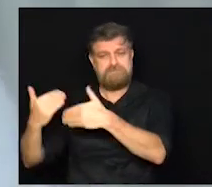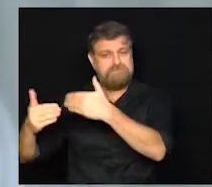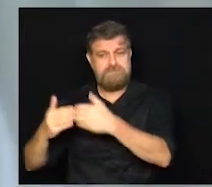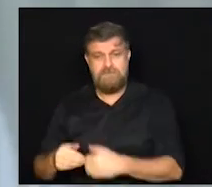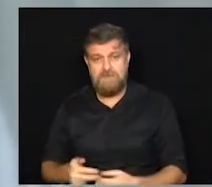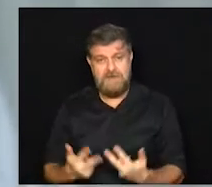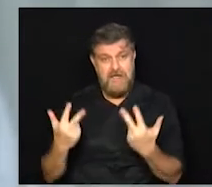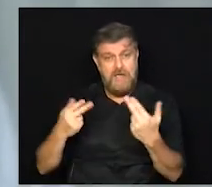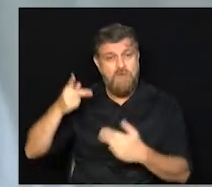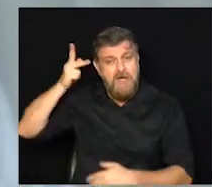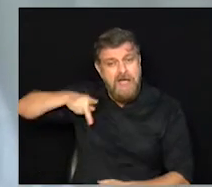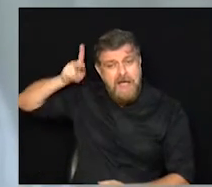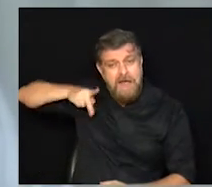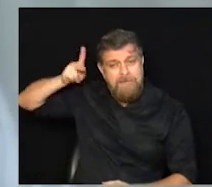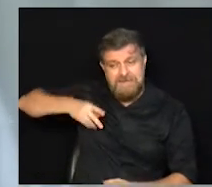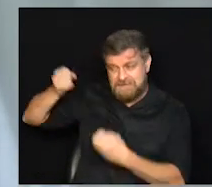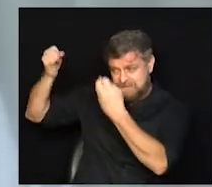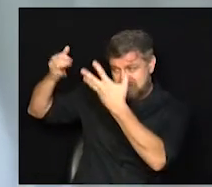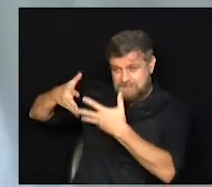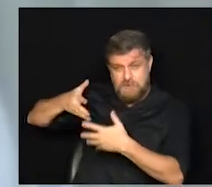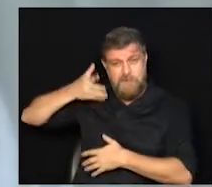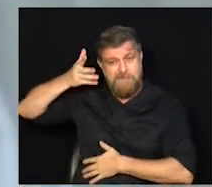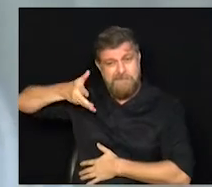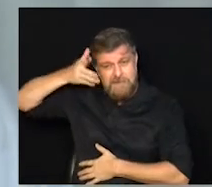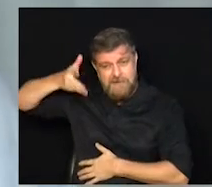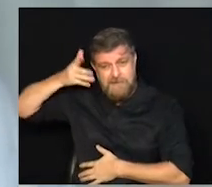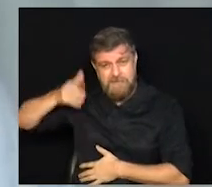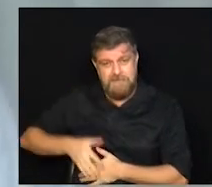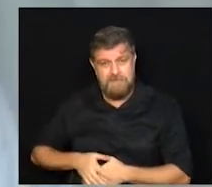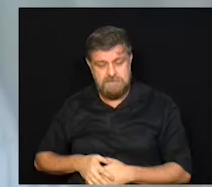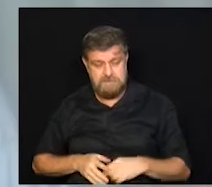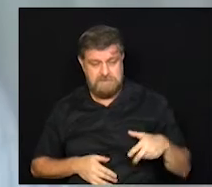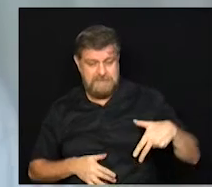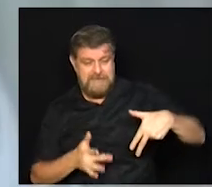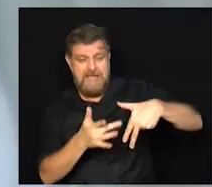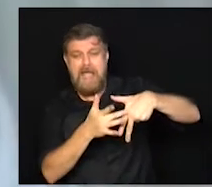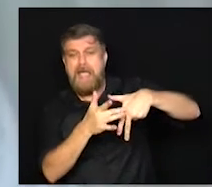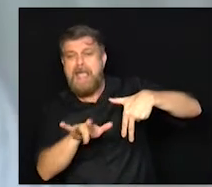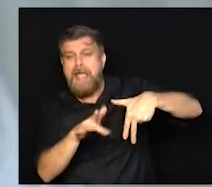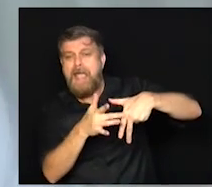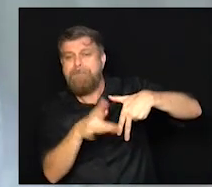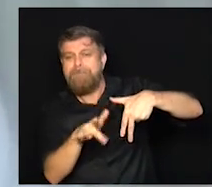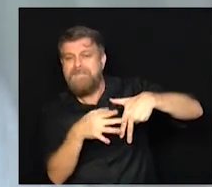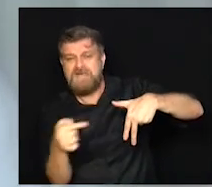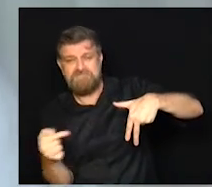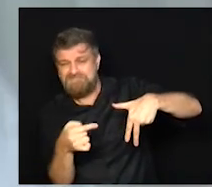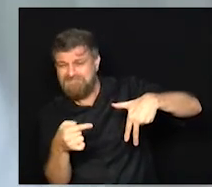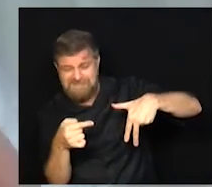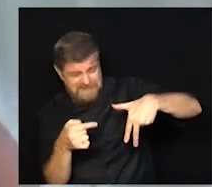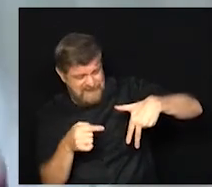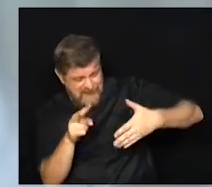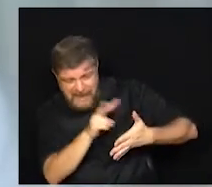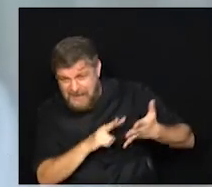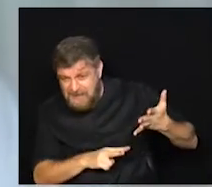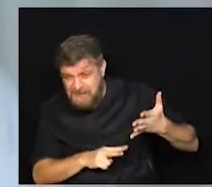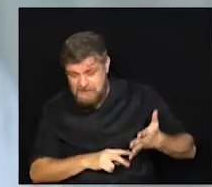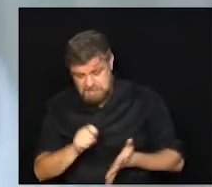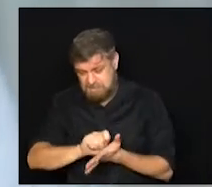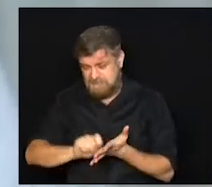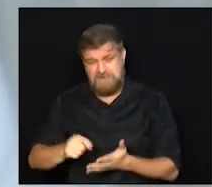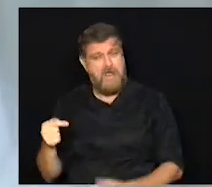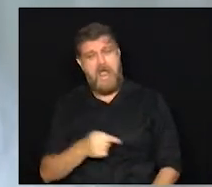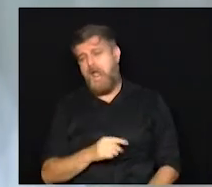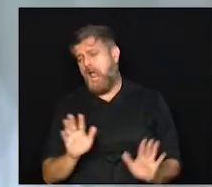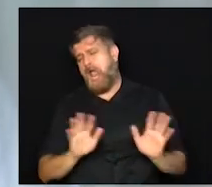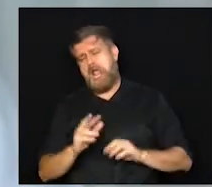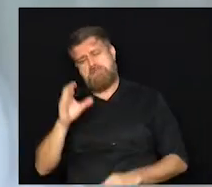falou lá no início, a pessoa com deficiente, ela é vista como incapaz. Então, ela não aprende a ler, ela não aprende a escrever, ela não aprende a fazer, por